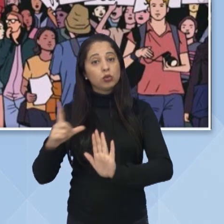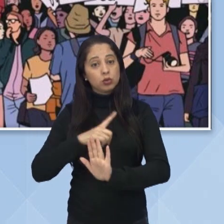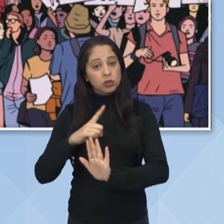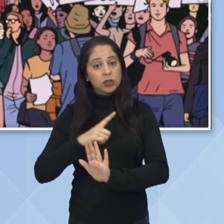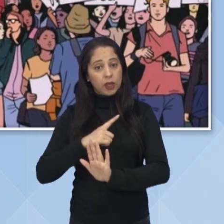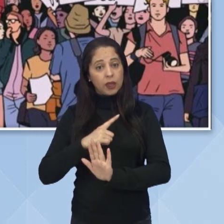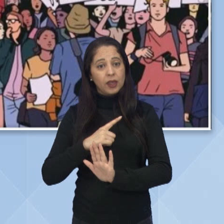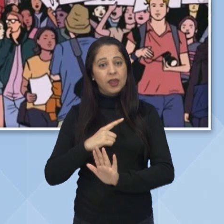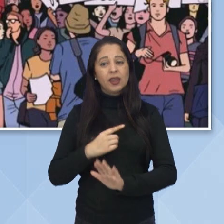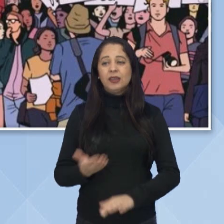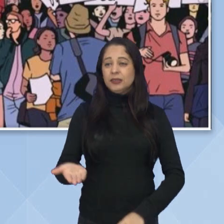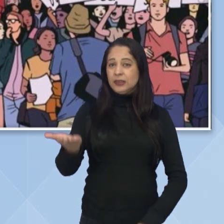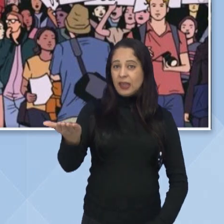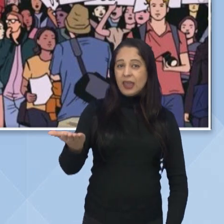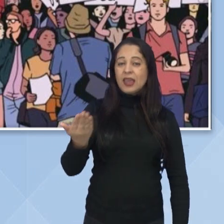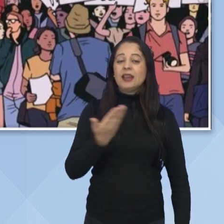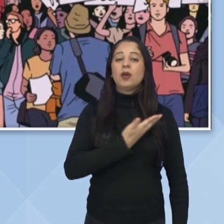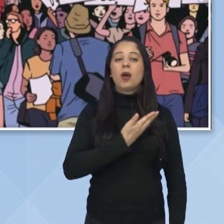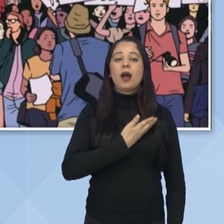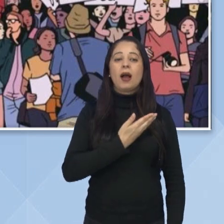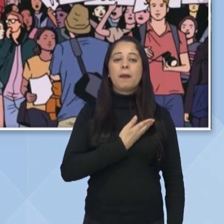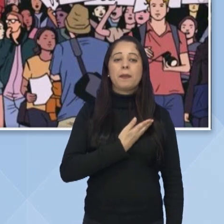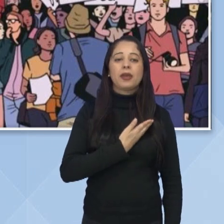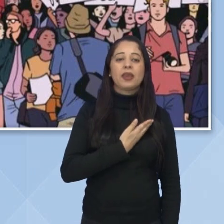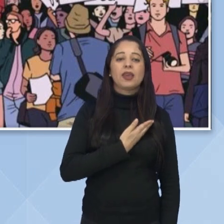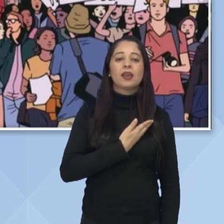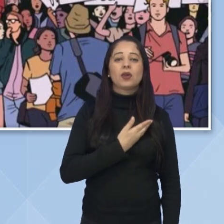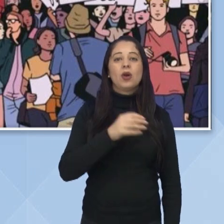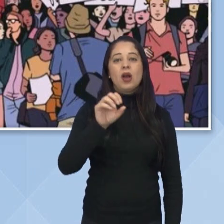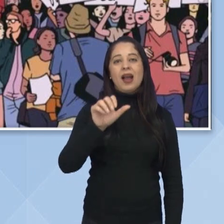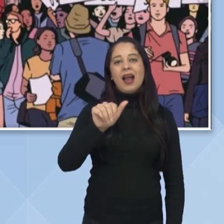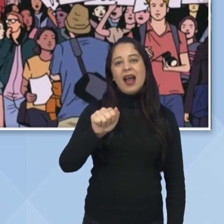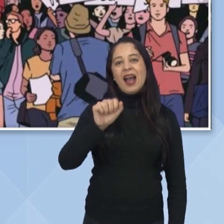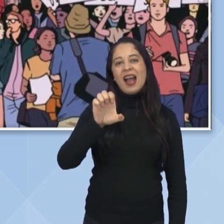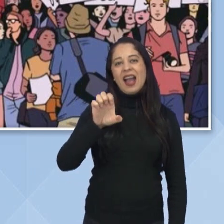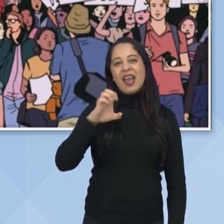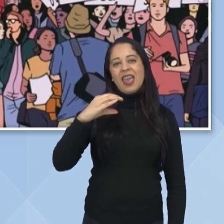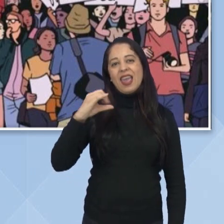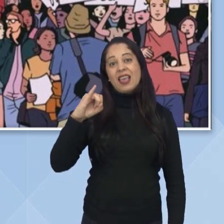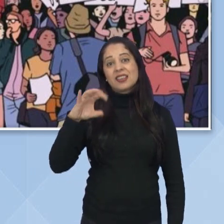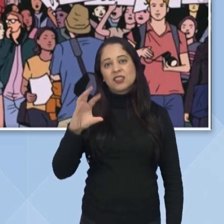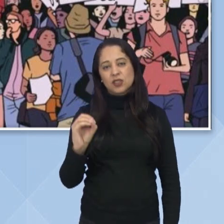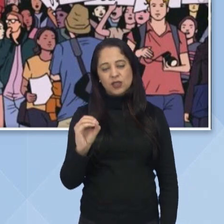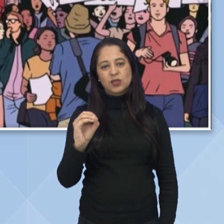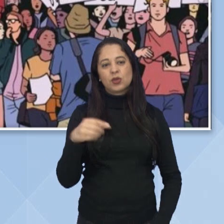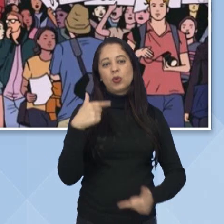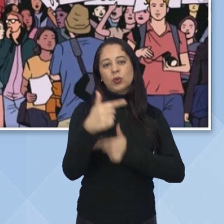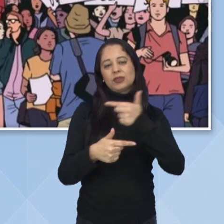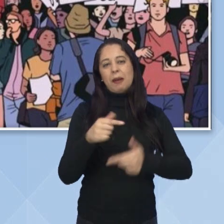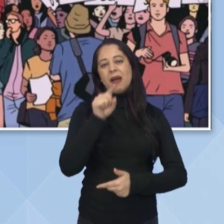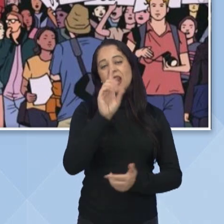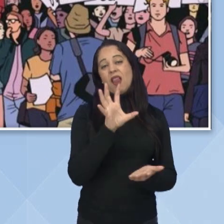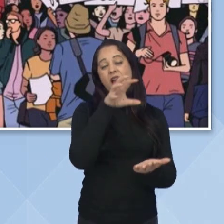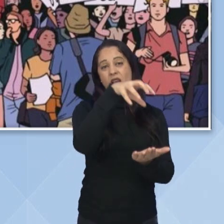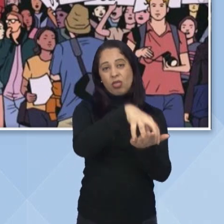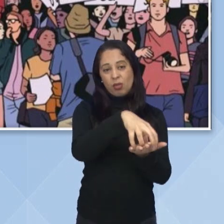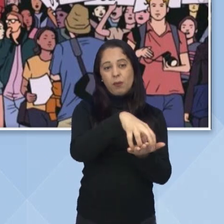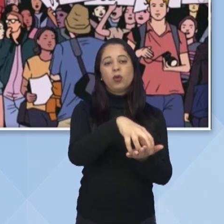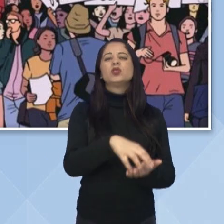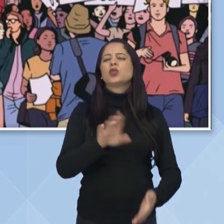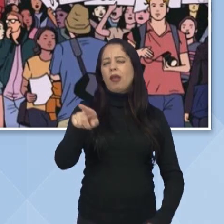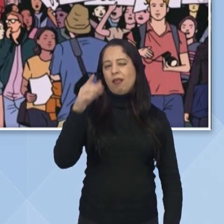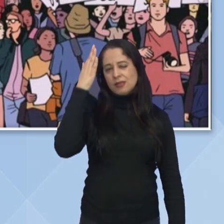o companheiro Postinho, Aécio do Postinho, presente, acompanhando,